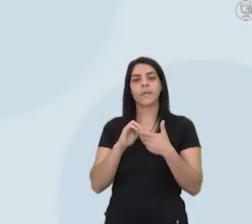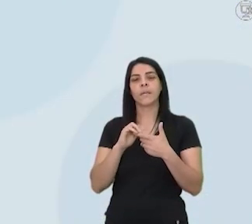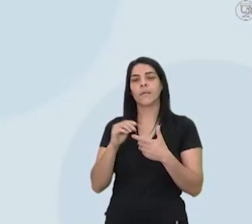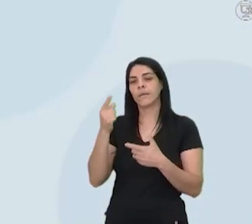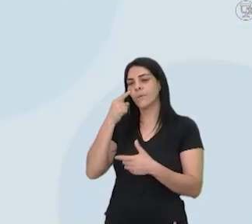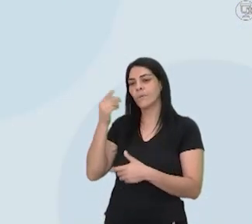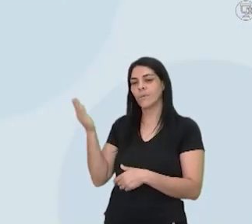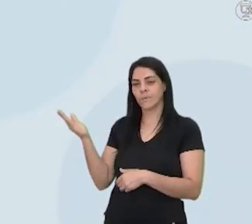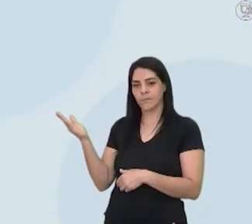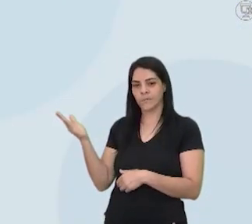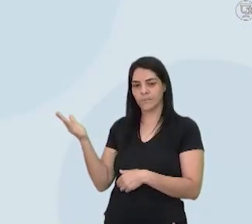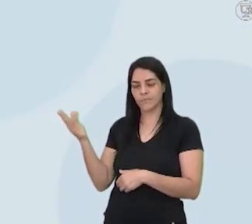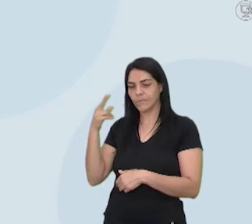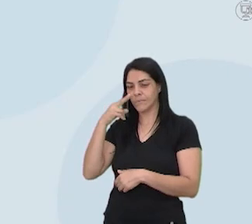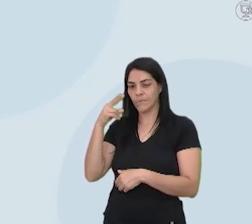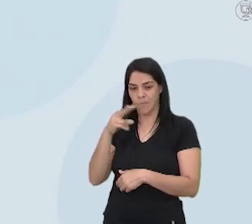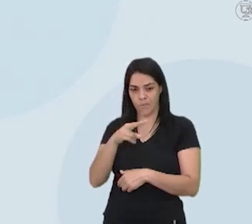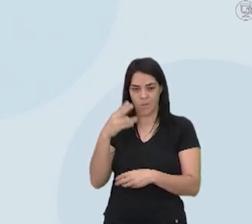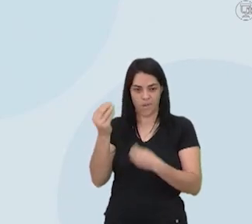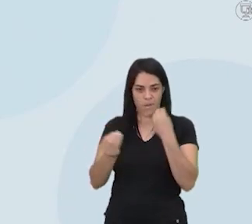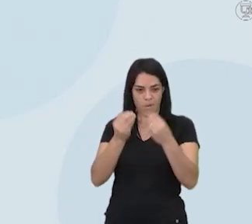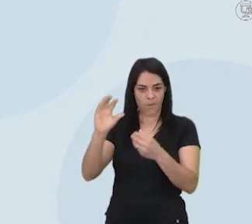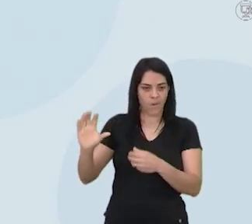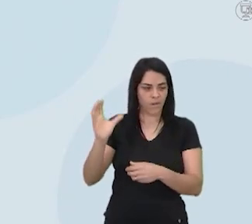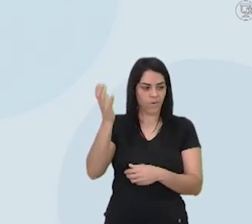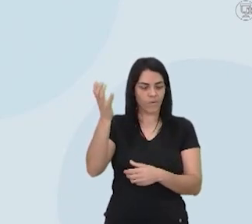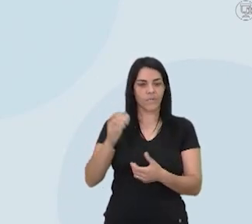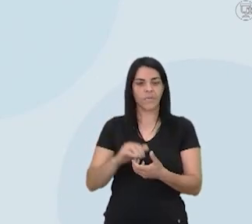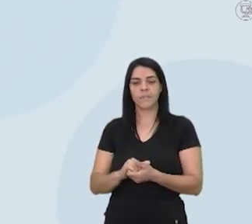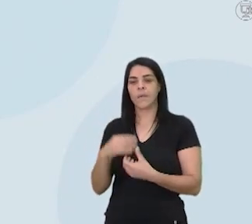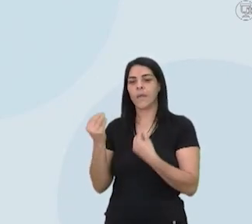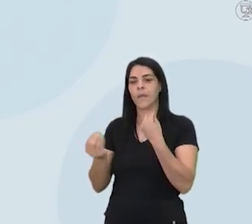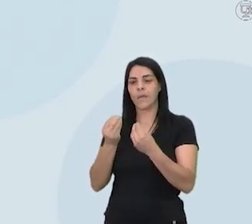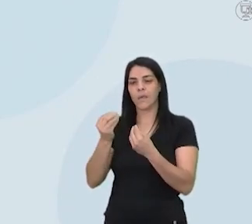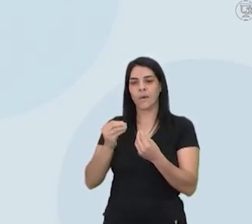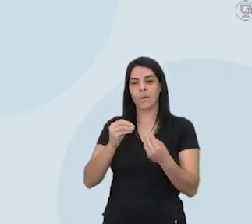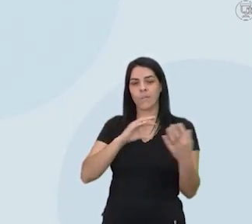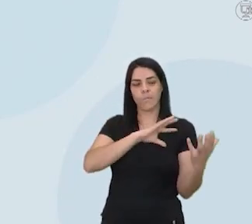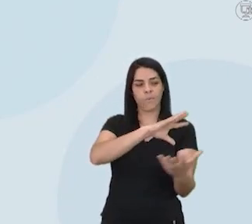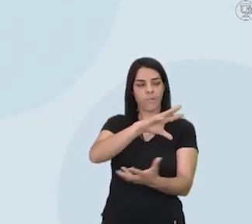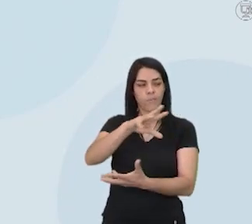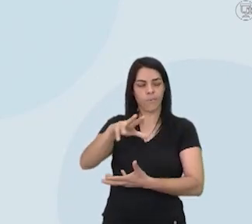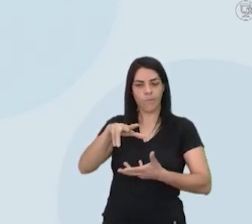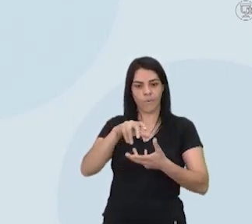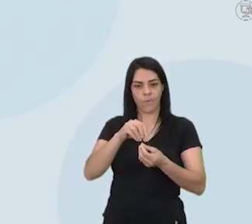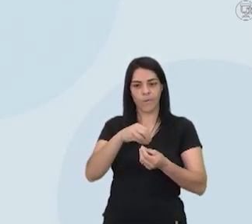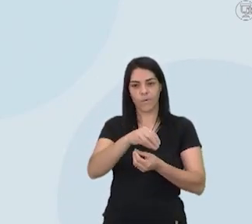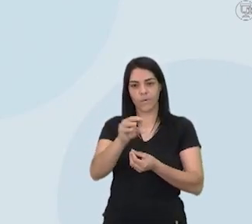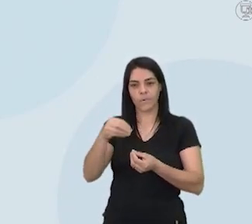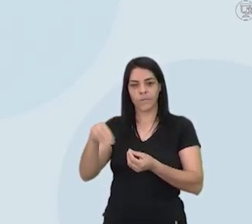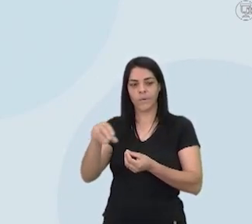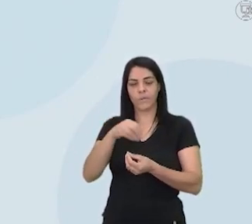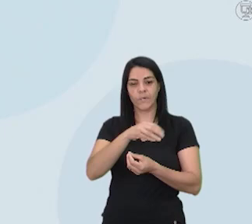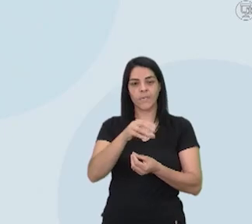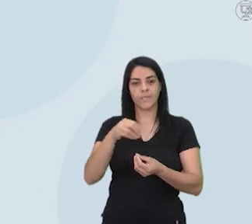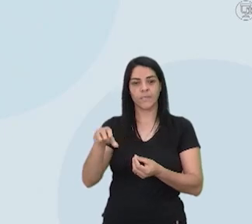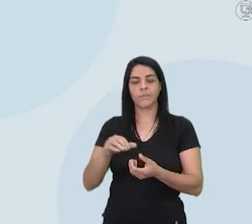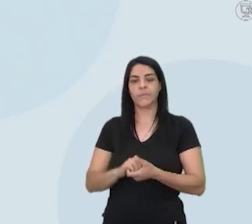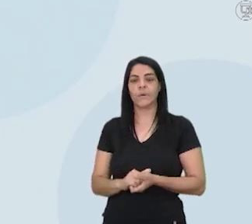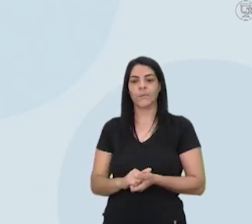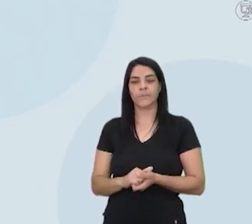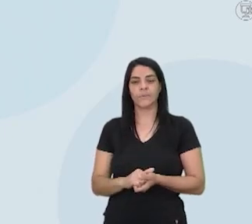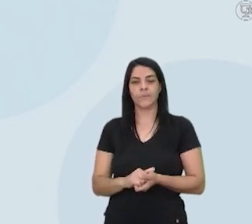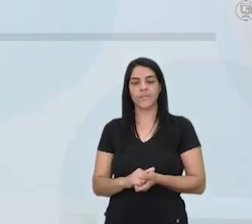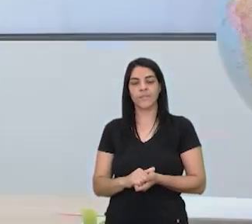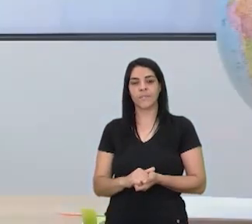verem como que é essa corrente termoalina e como ela tá no globo terrestre distribuída, tá certo? Bom, Eu